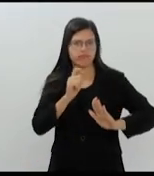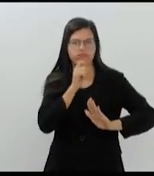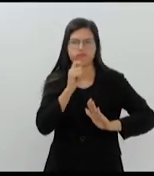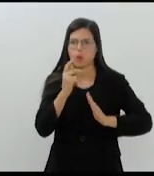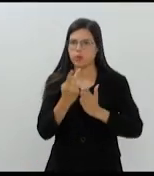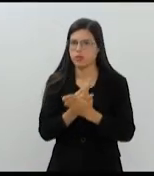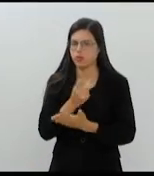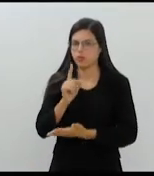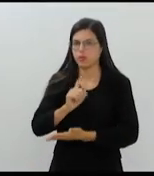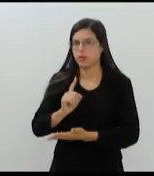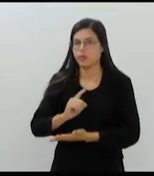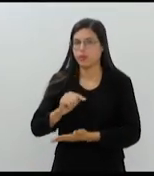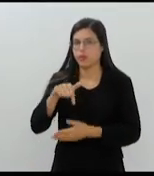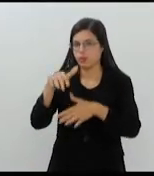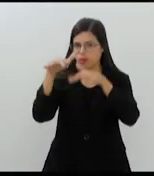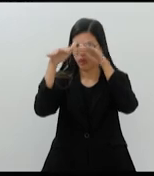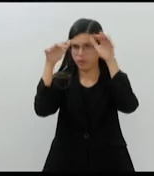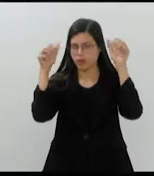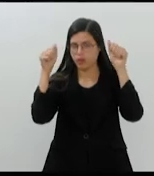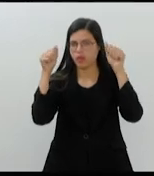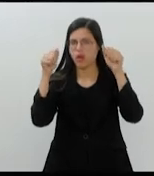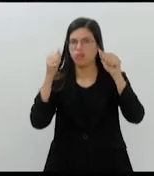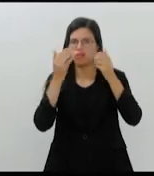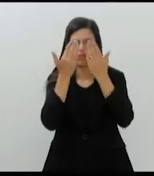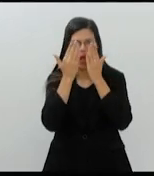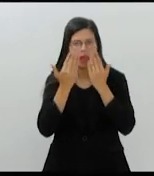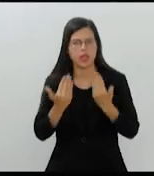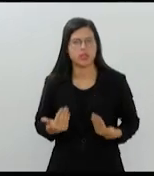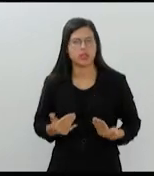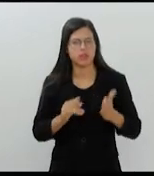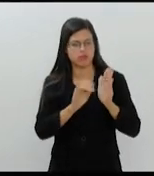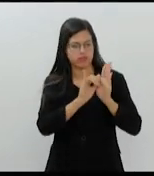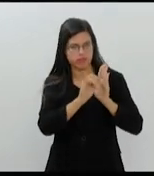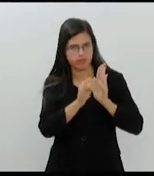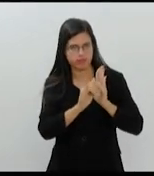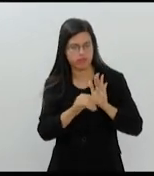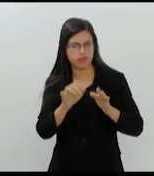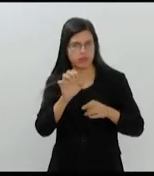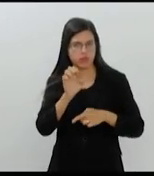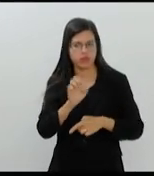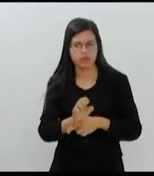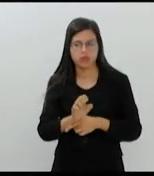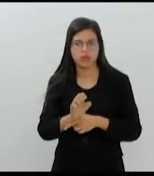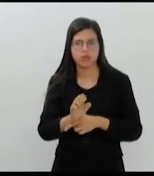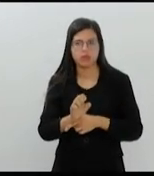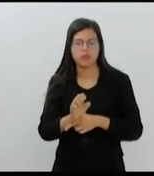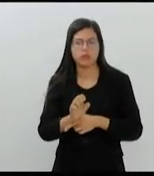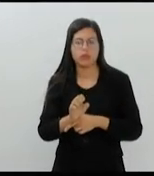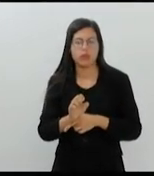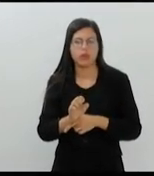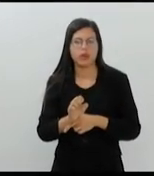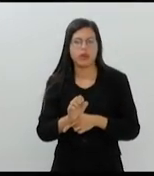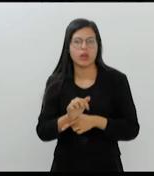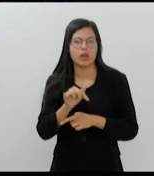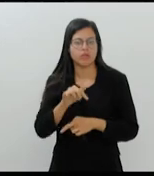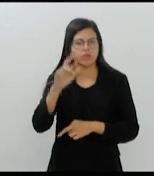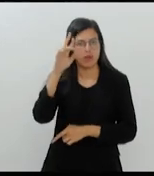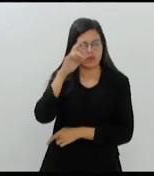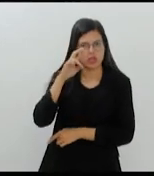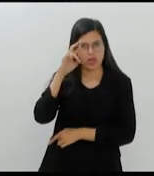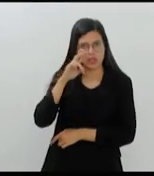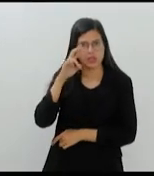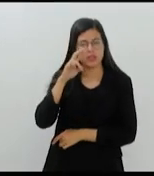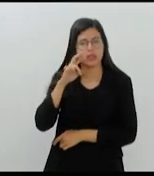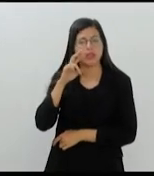próprio tribunal analisa os editais do Estado, essa auditoria servirá,